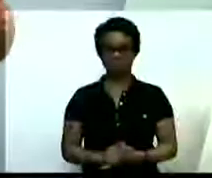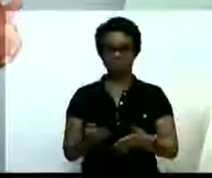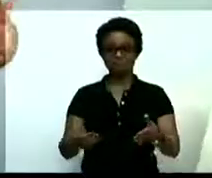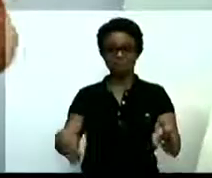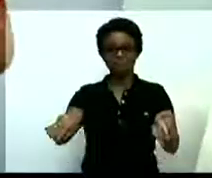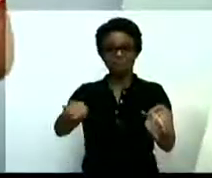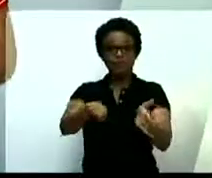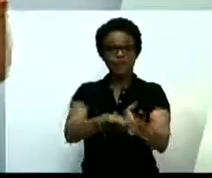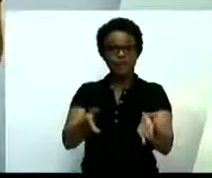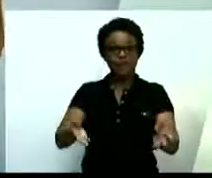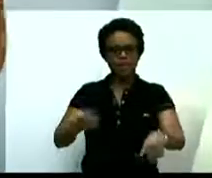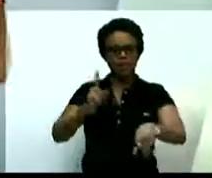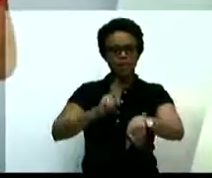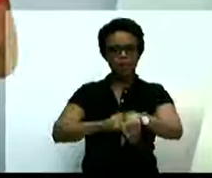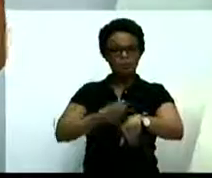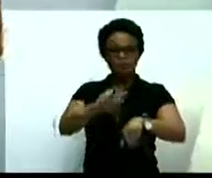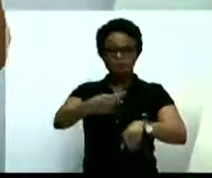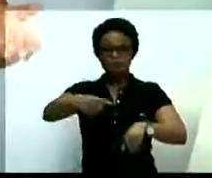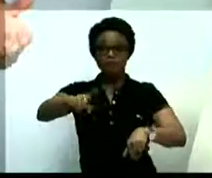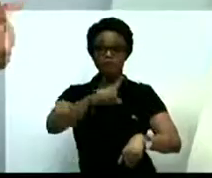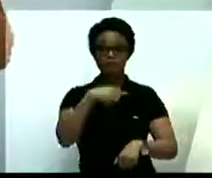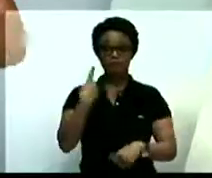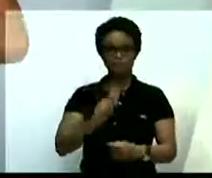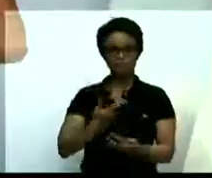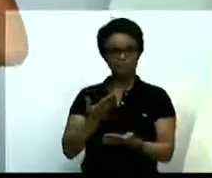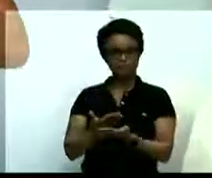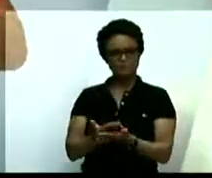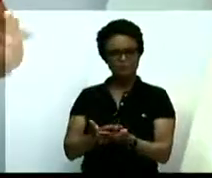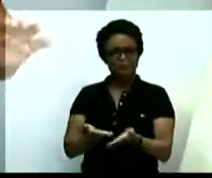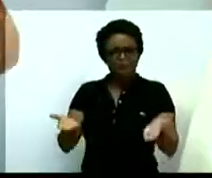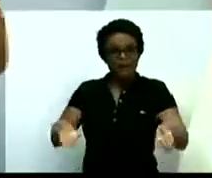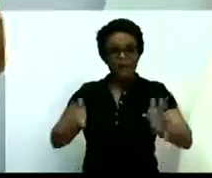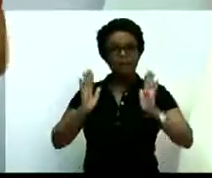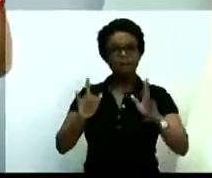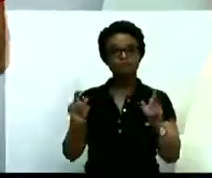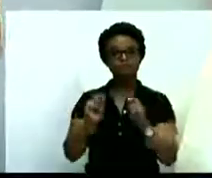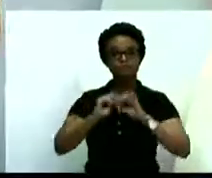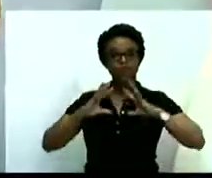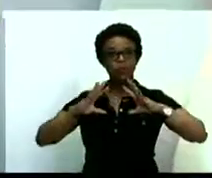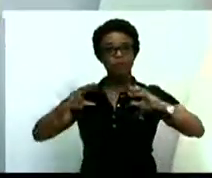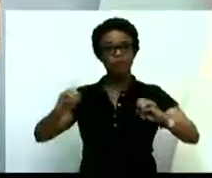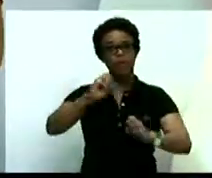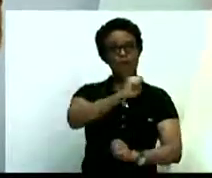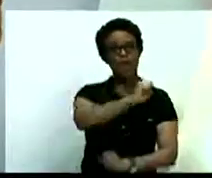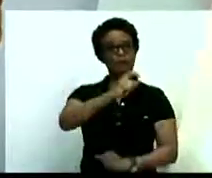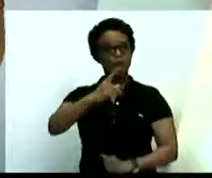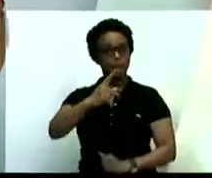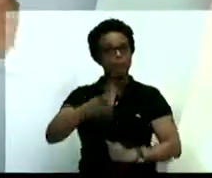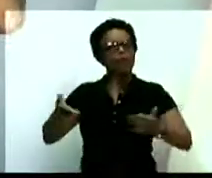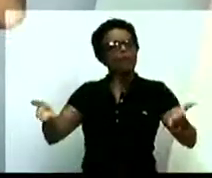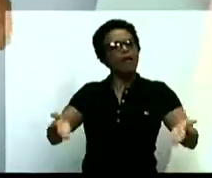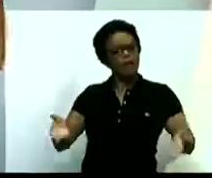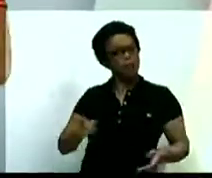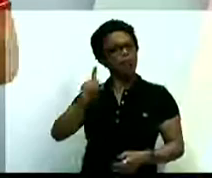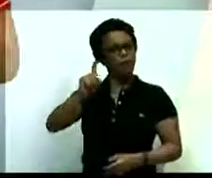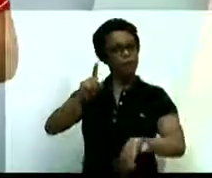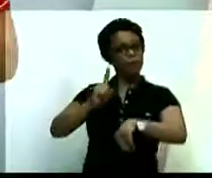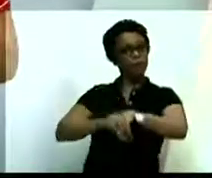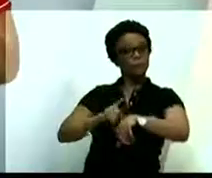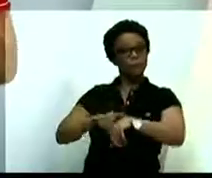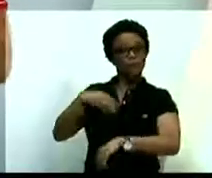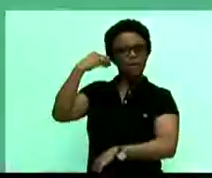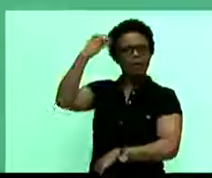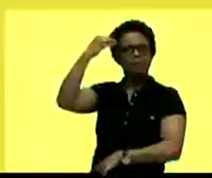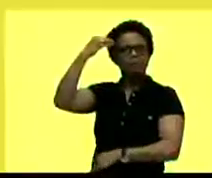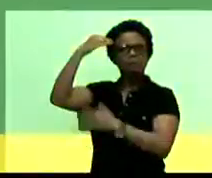Chegamos ao momento final da nossa aula. Agora que você passou por todas as SPs, mais do que nunca é o momento de refletir sobre o que